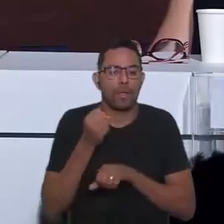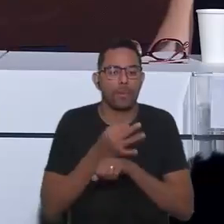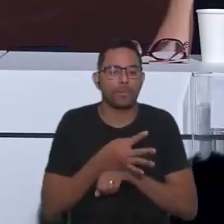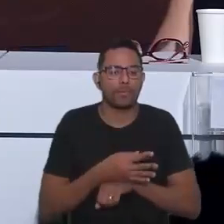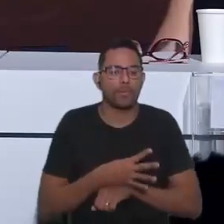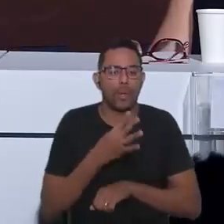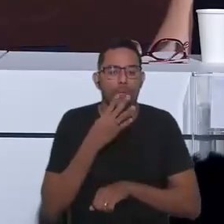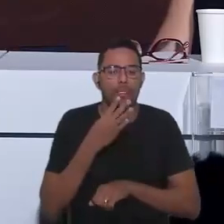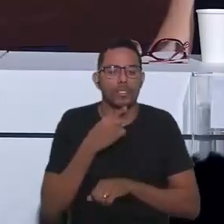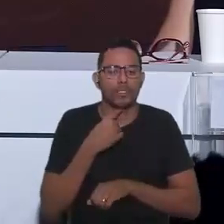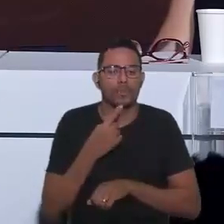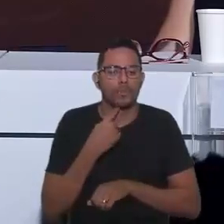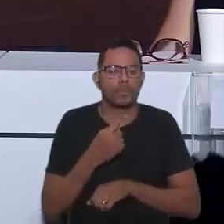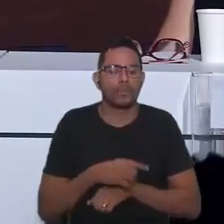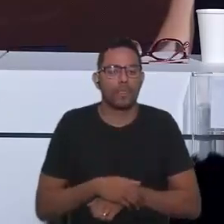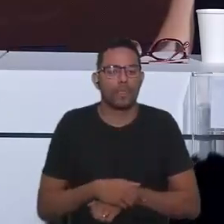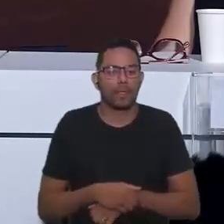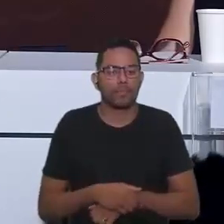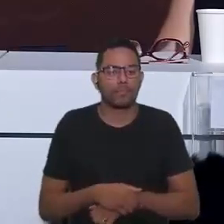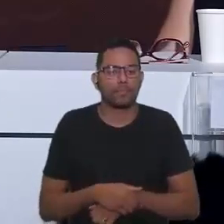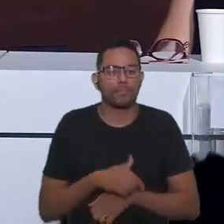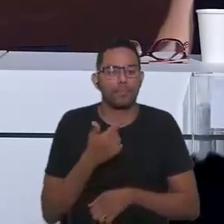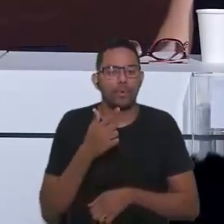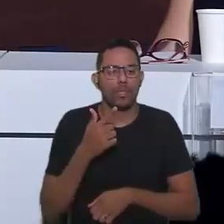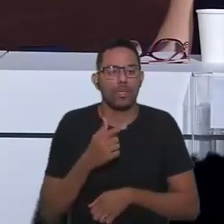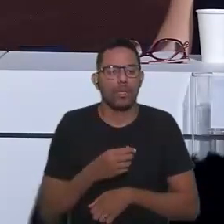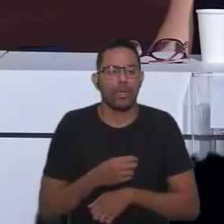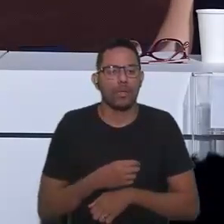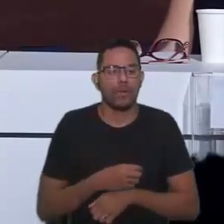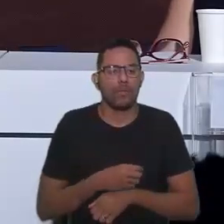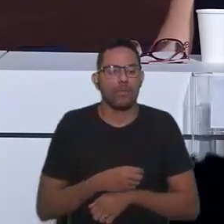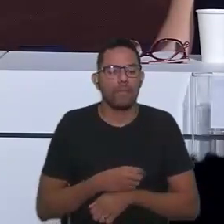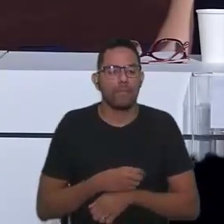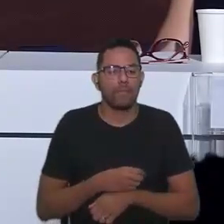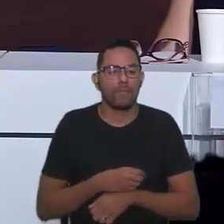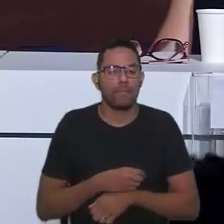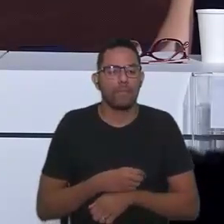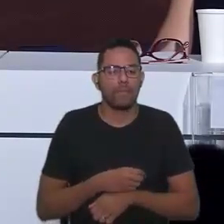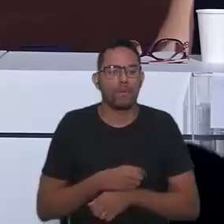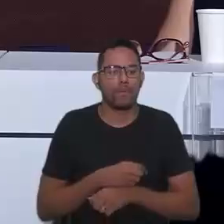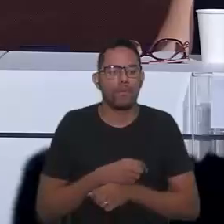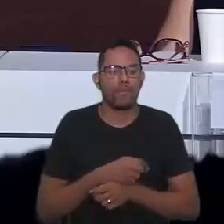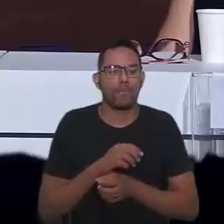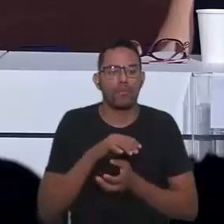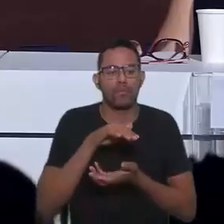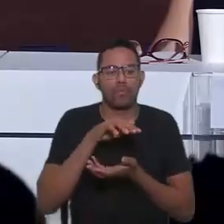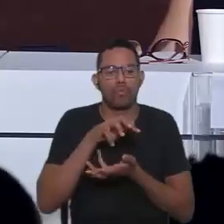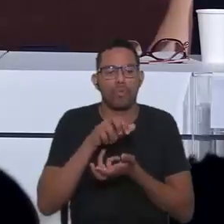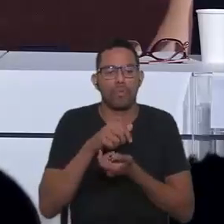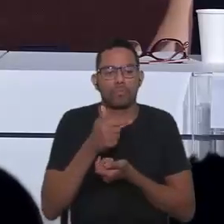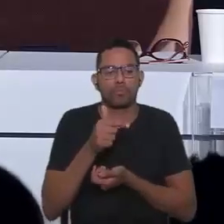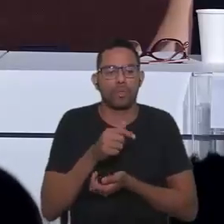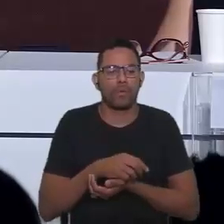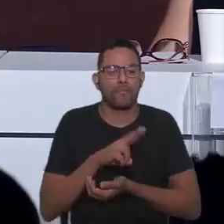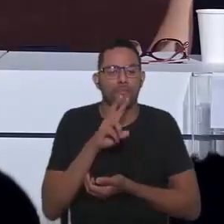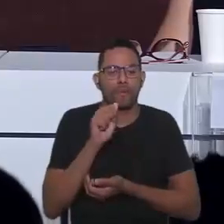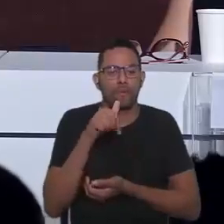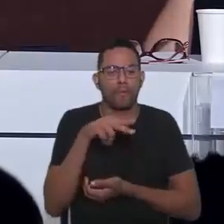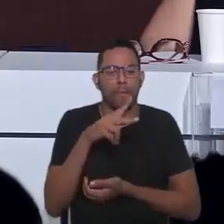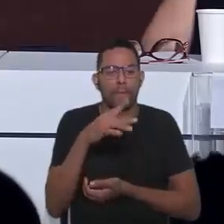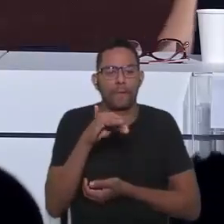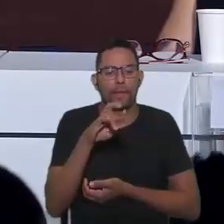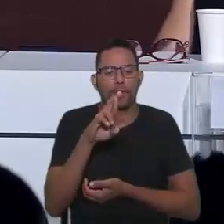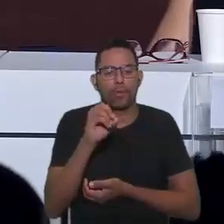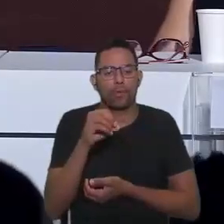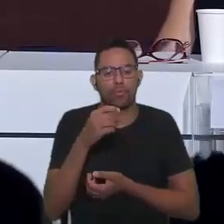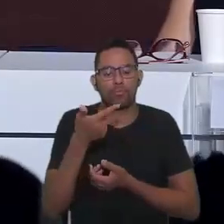não conheço mais ninguém, assim, não tem mais vampiros no mundo, estão extintos. E eu não tinha com quem